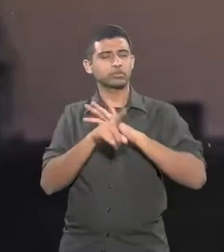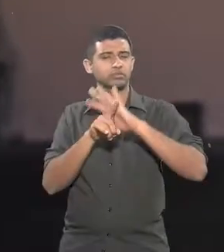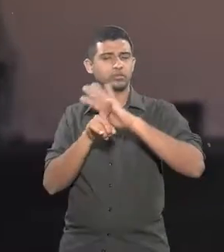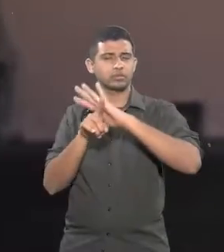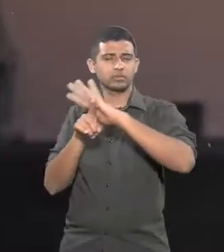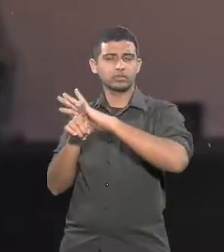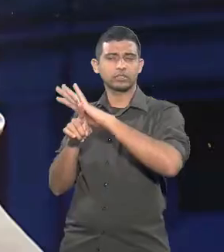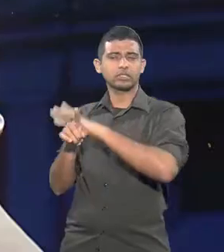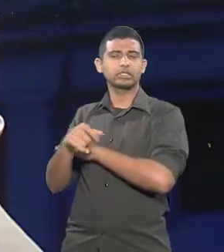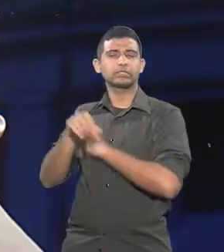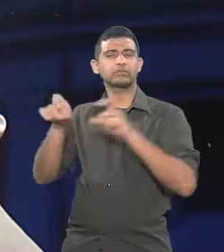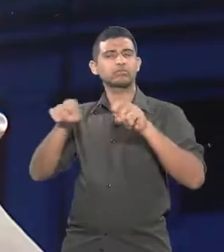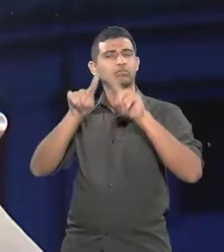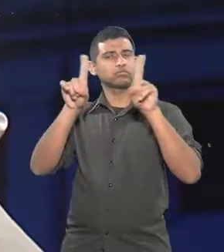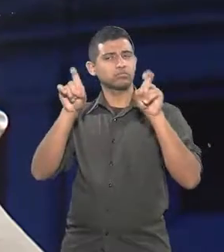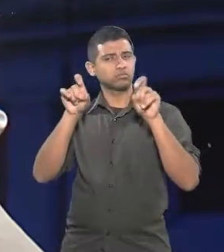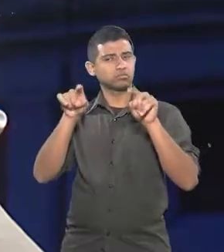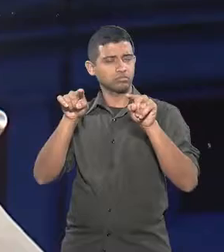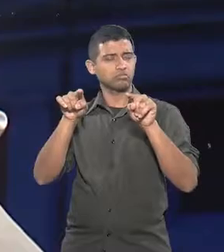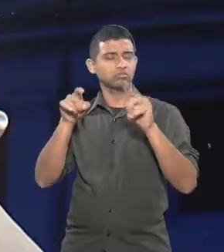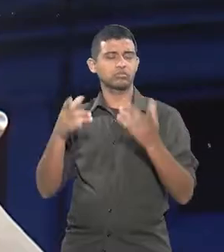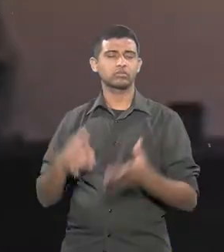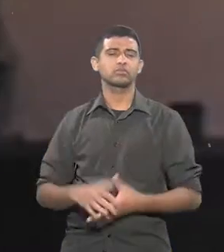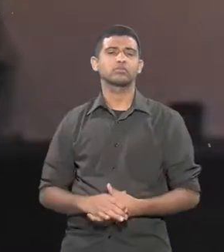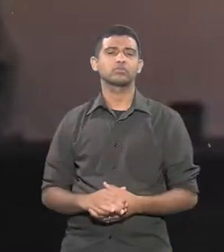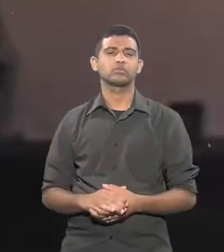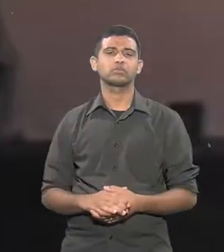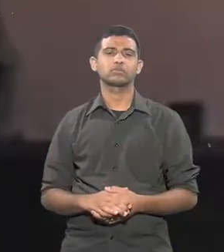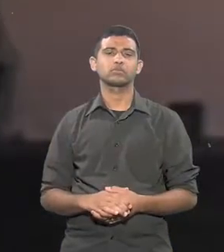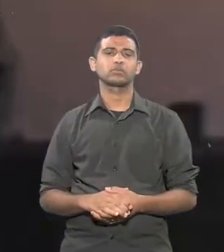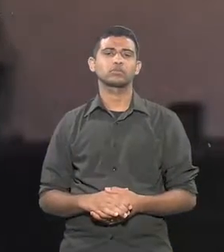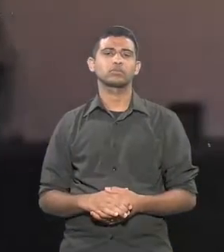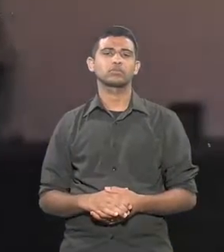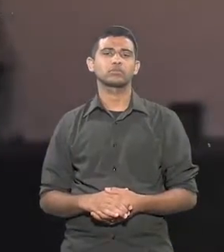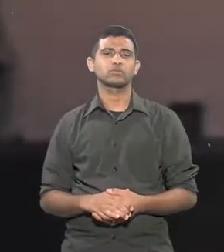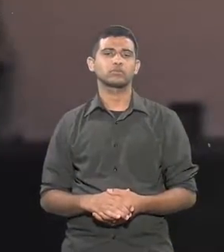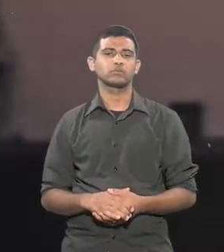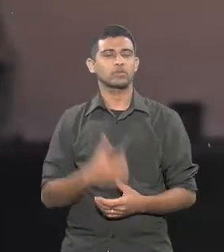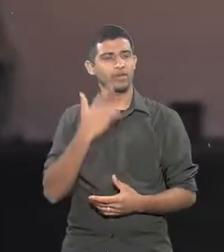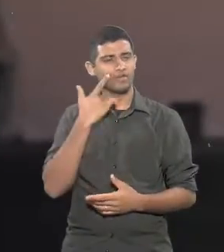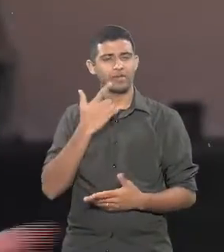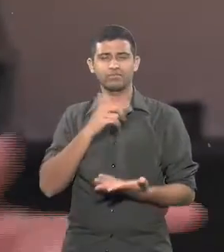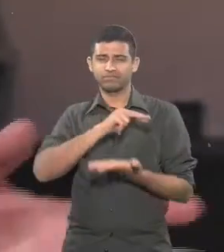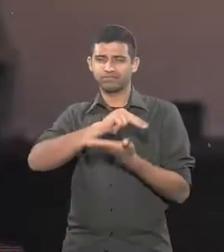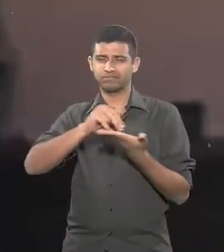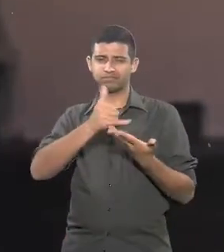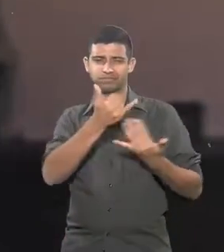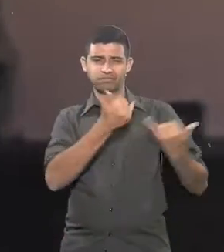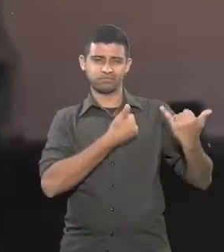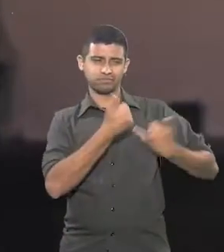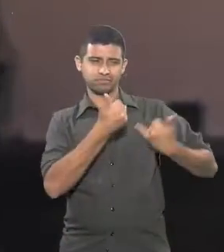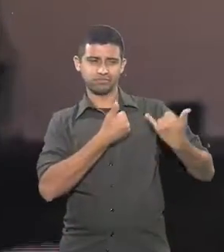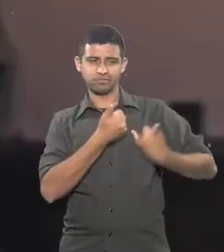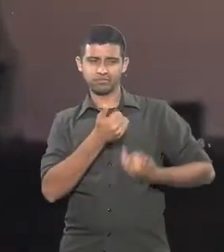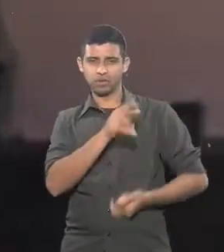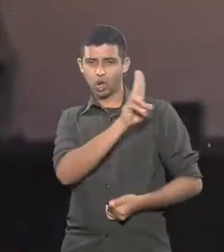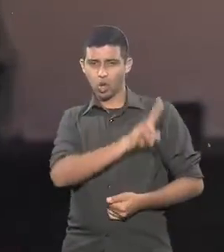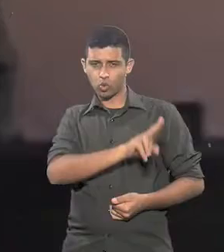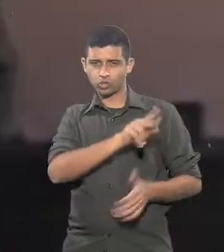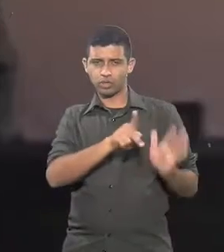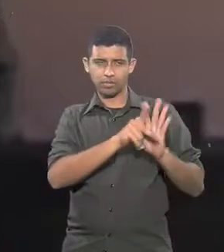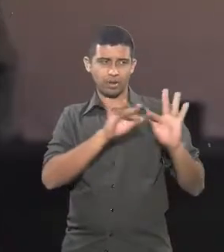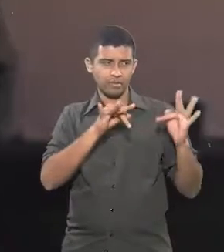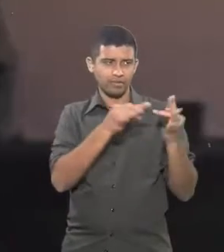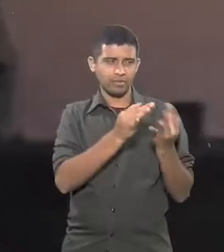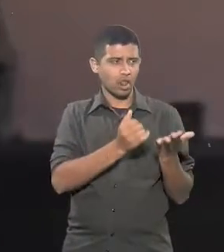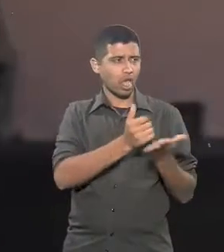pesquisadores de associar essa questão subjetiva, porque é subjetivo, né? Associar a essas informações que você tem